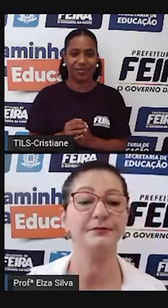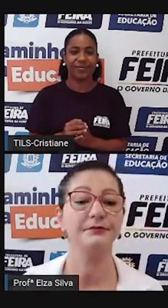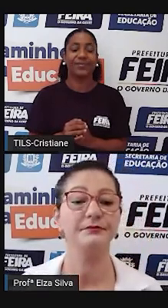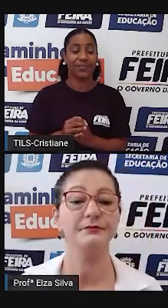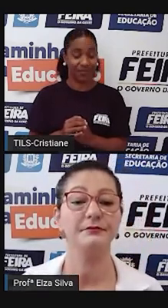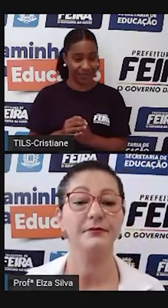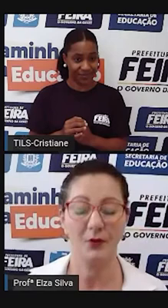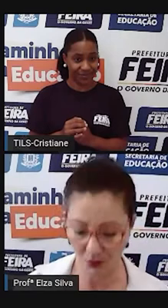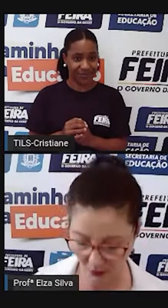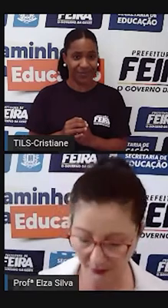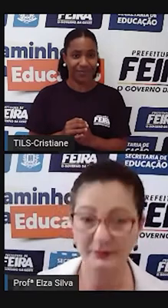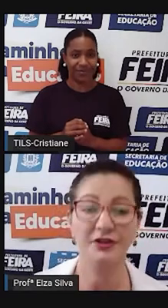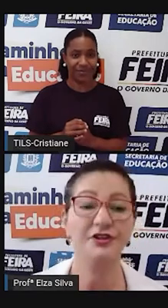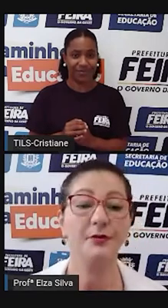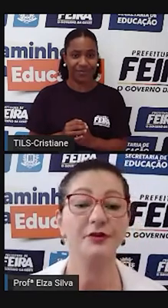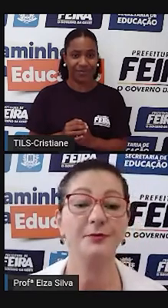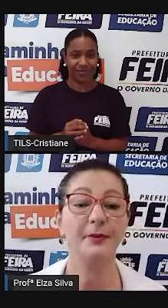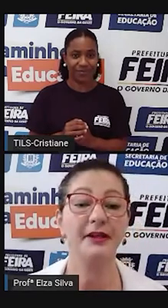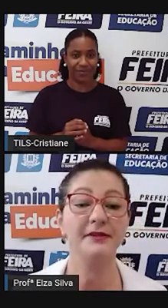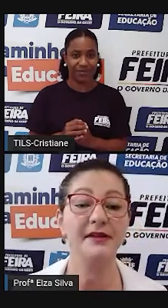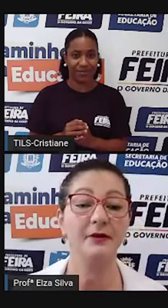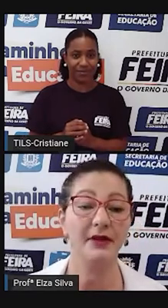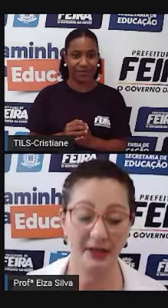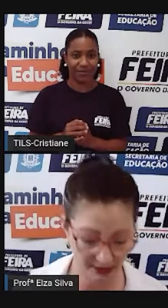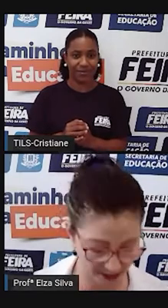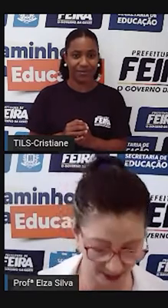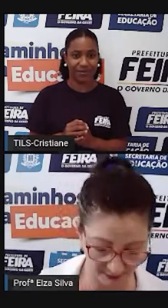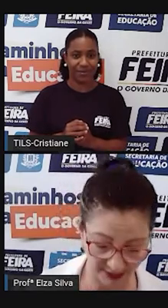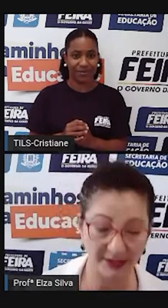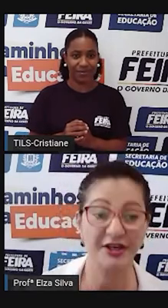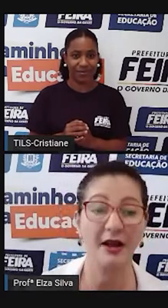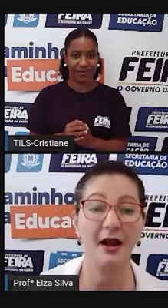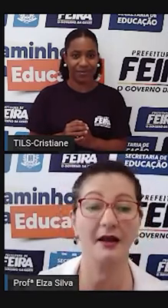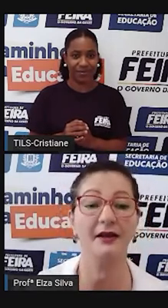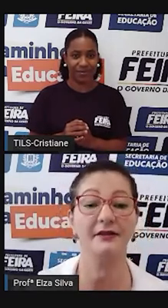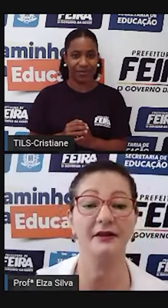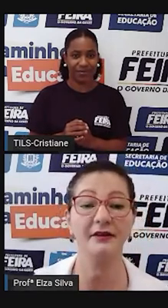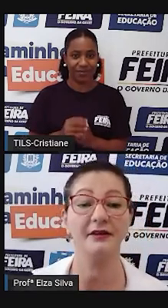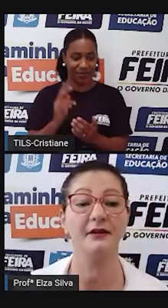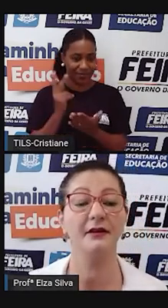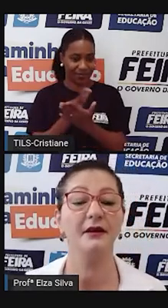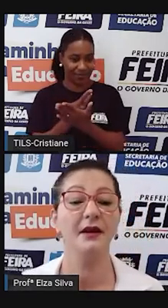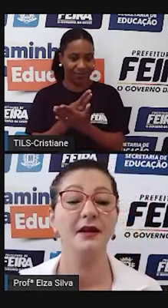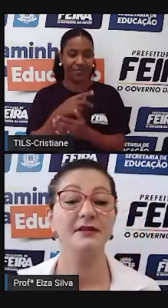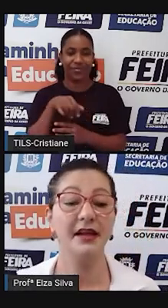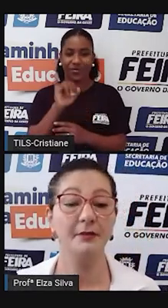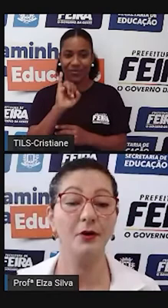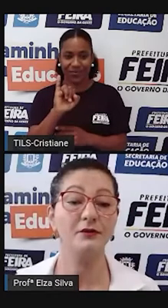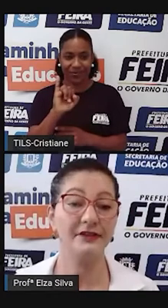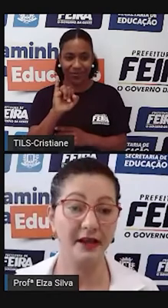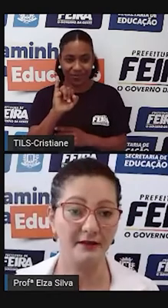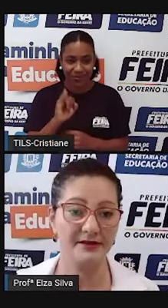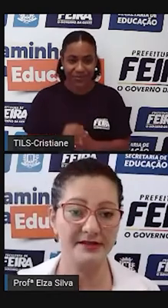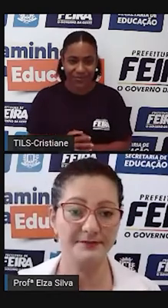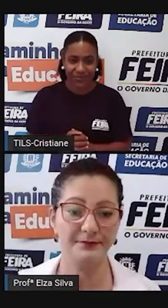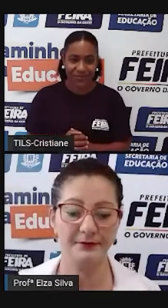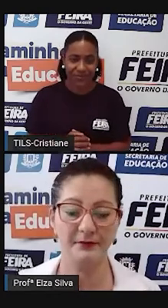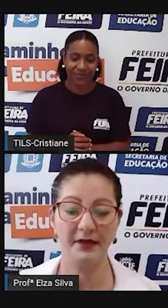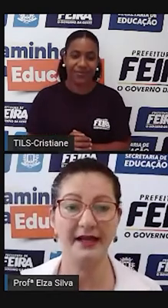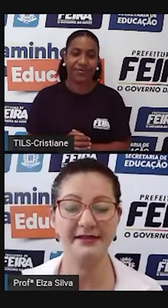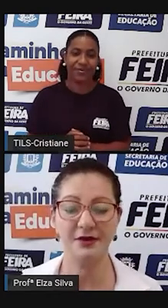T-E-M-M-I-I-S. Oh, just a moment, please. Eu errei aqui, na verdade é I, letra I. Table